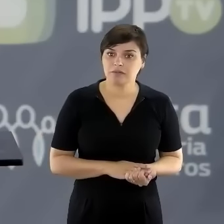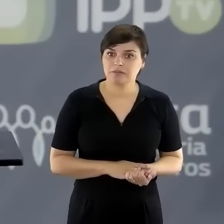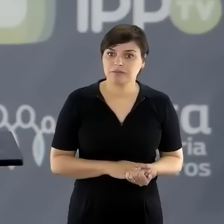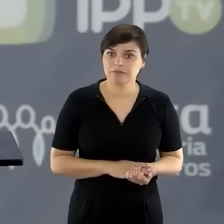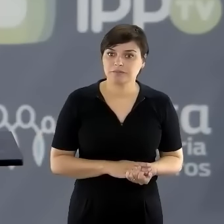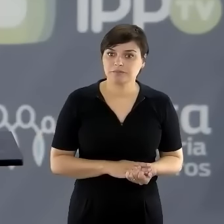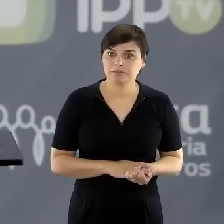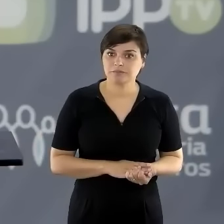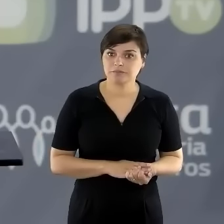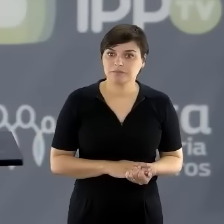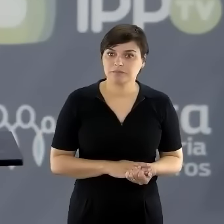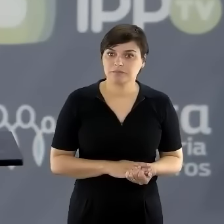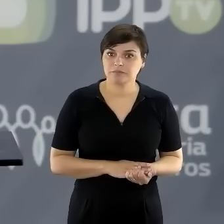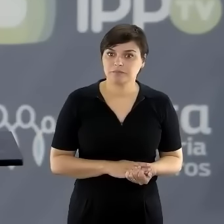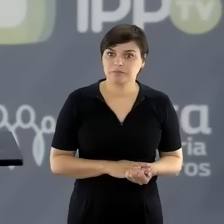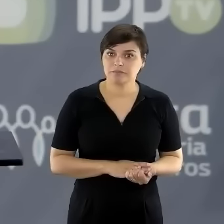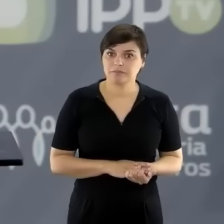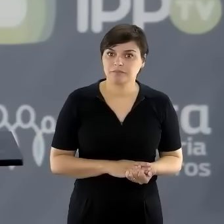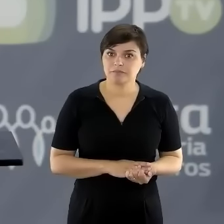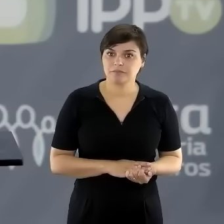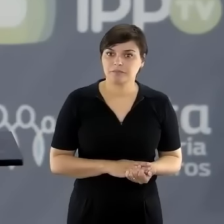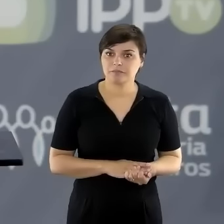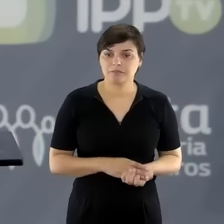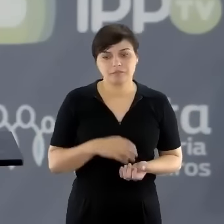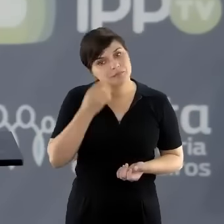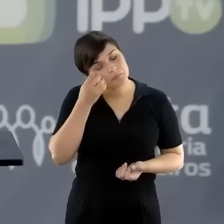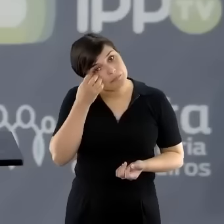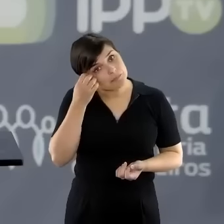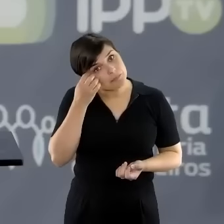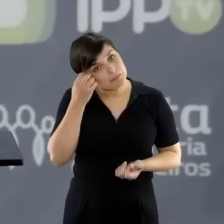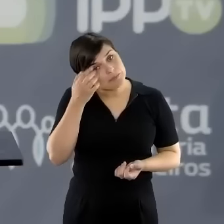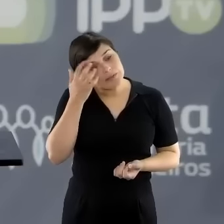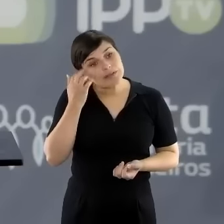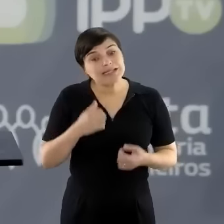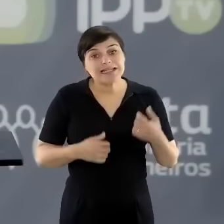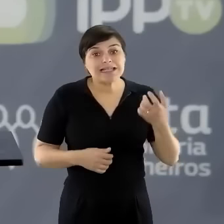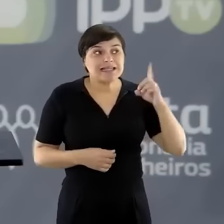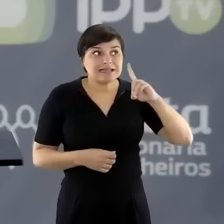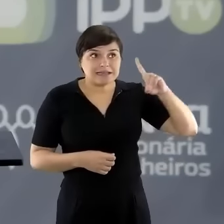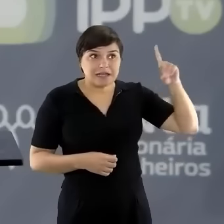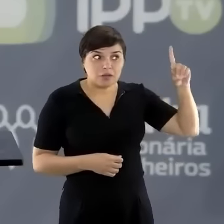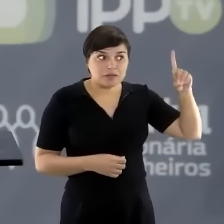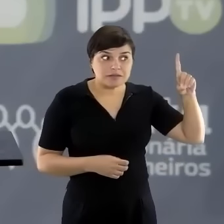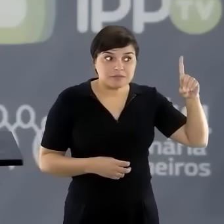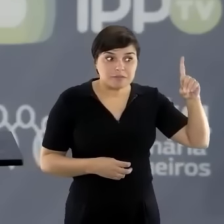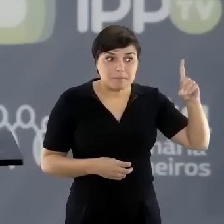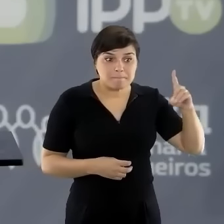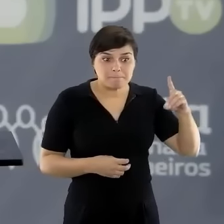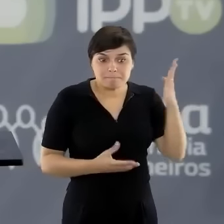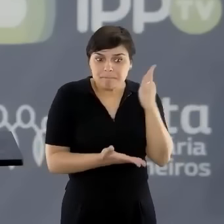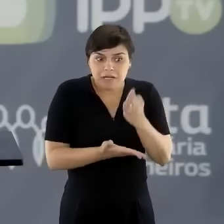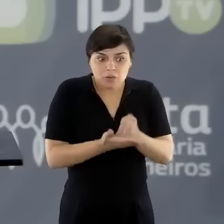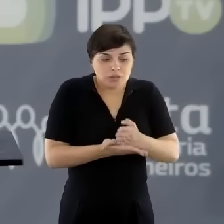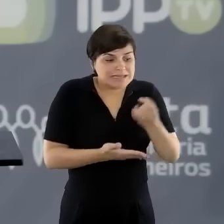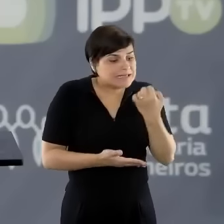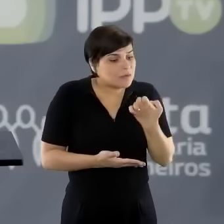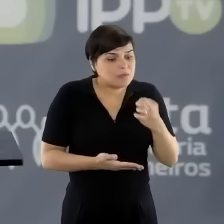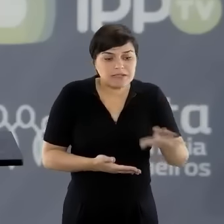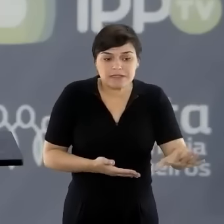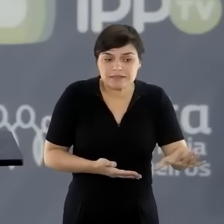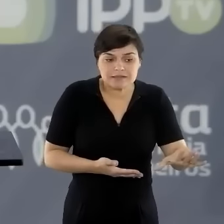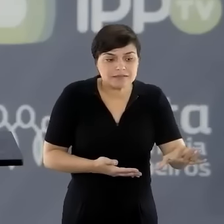arrepender do mal não é que o arrependimento de Deus é igual o nosso não Deus não se arrepende porque cometeu um erro e agora